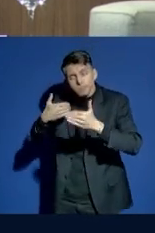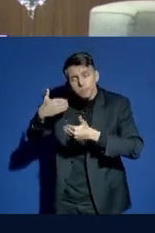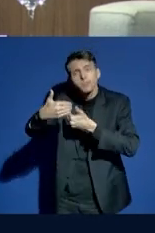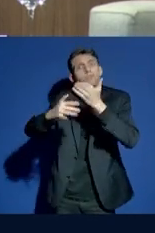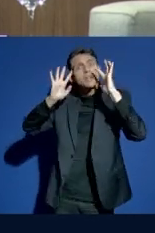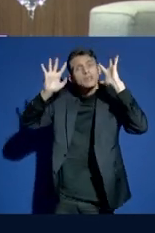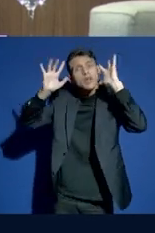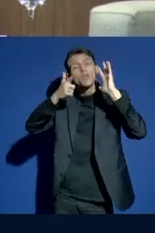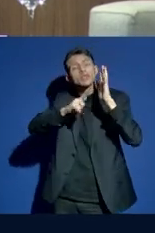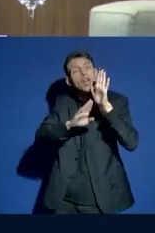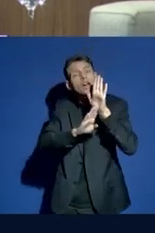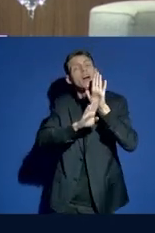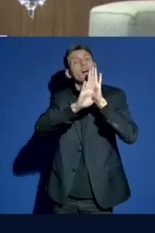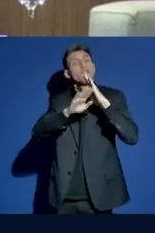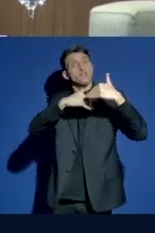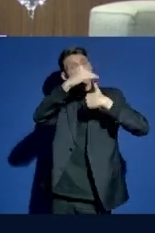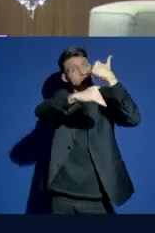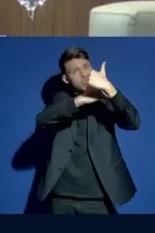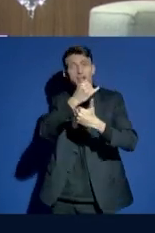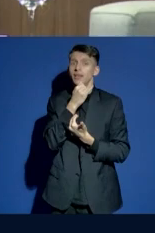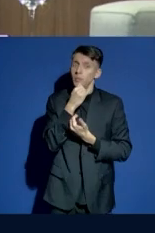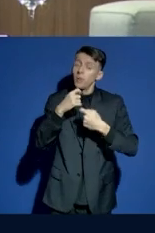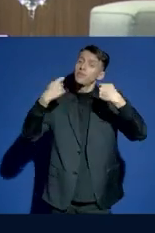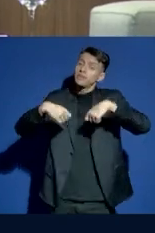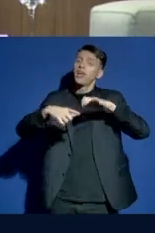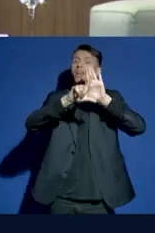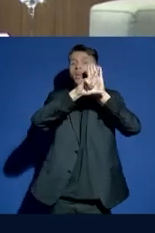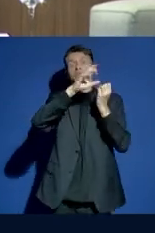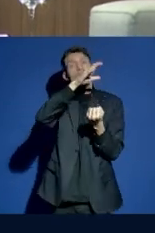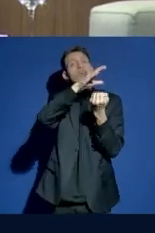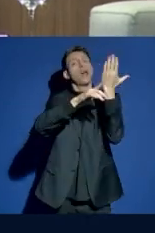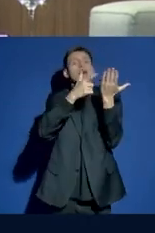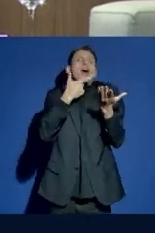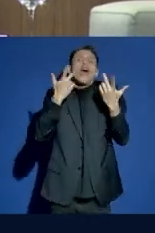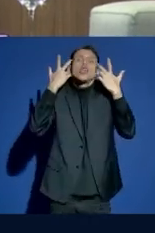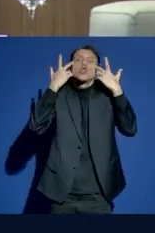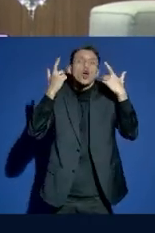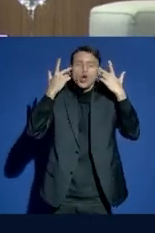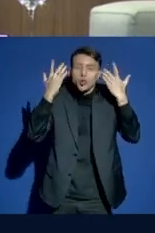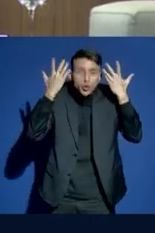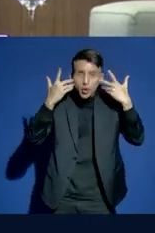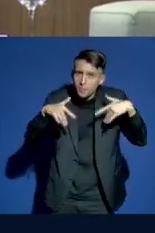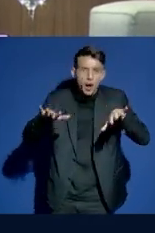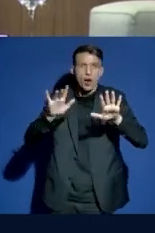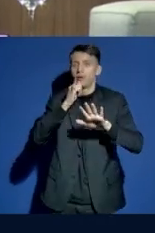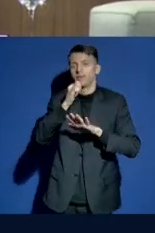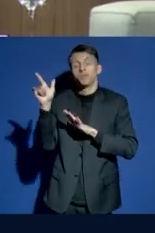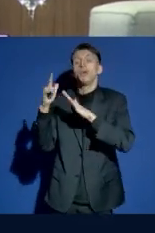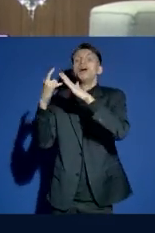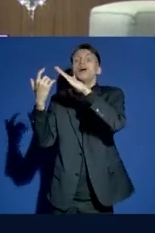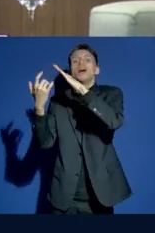sem uma política pública indutora é natural que as petroleiras que tem como